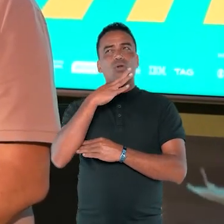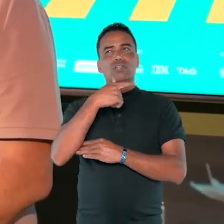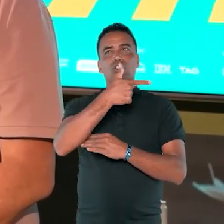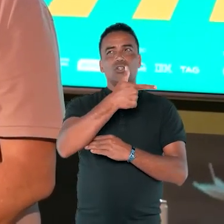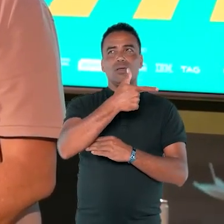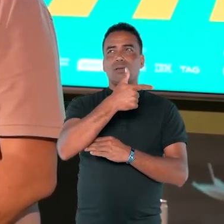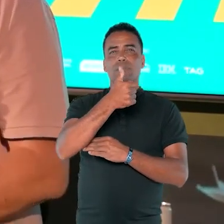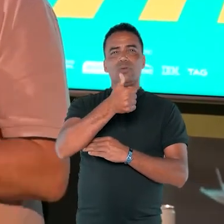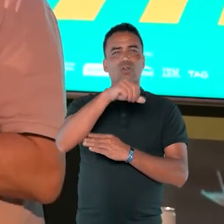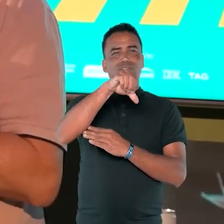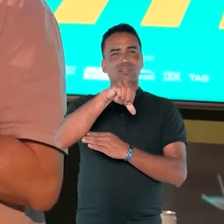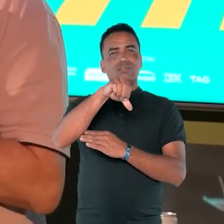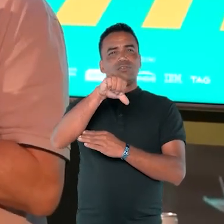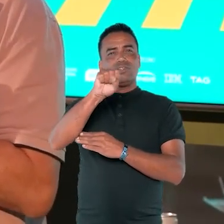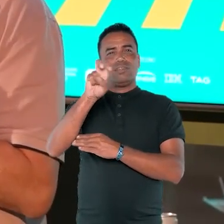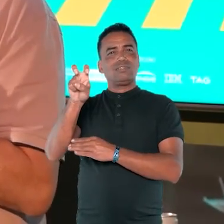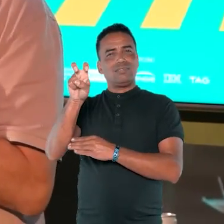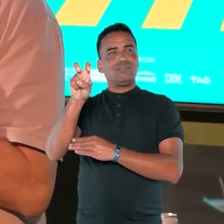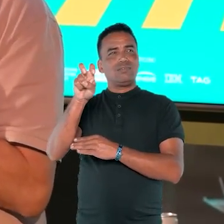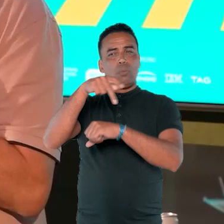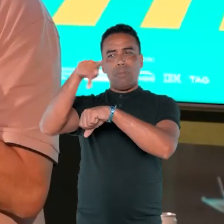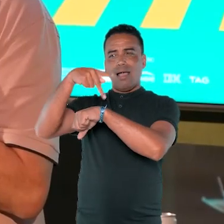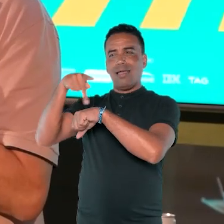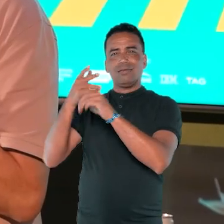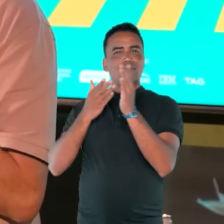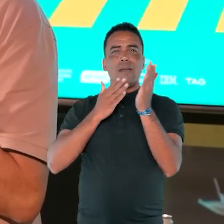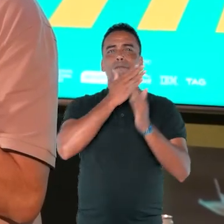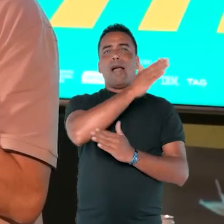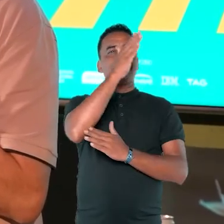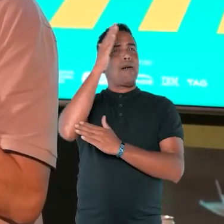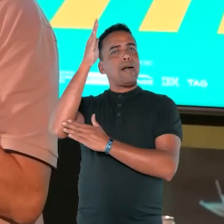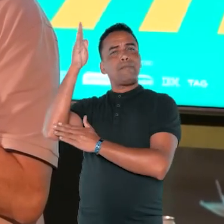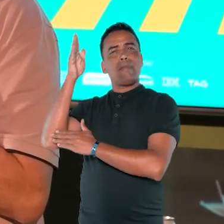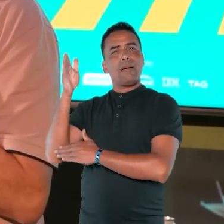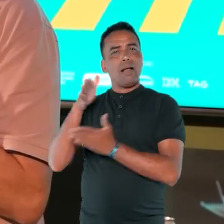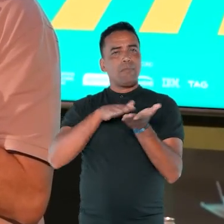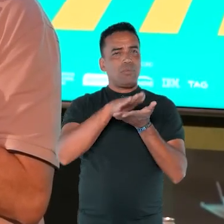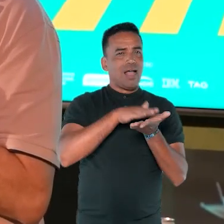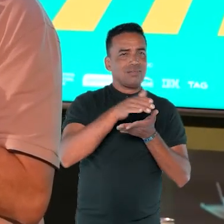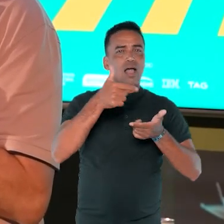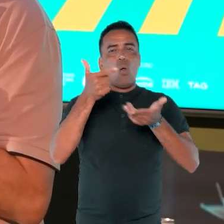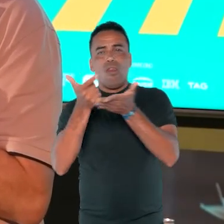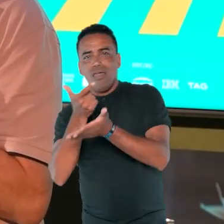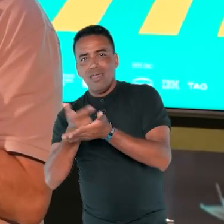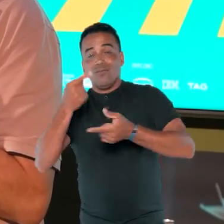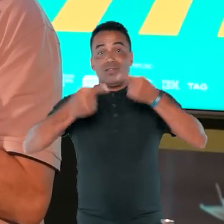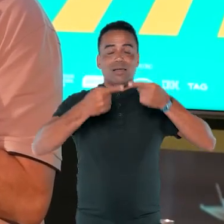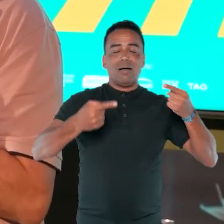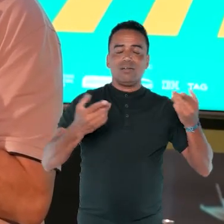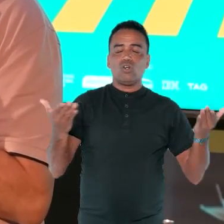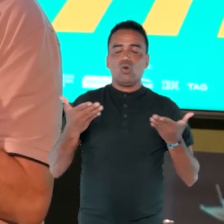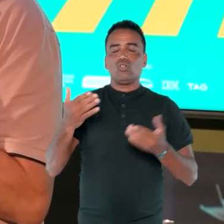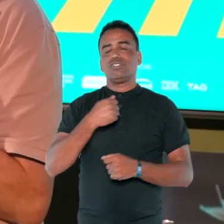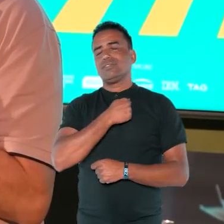1985 e virei esse país com ele aí, andando, fazendo lançamento de livro e debate. E hoje deu uma saudade